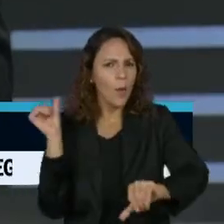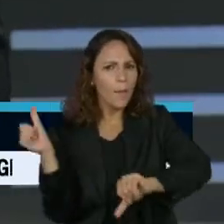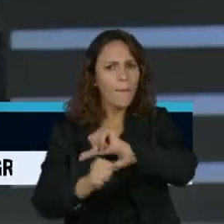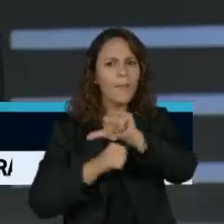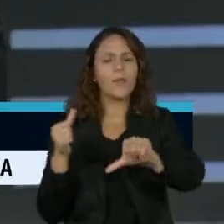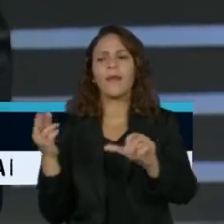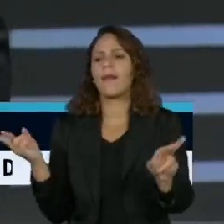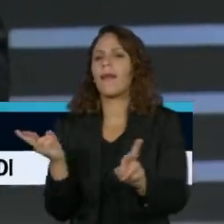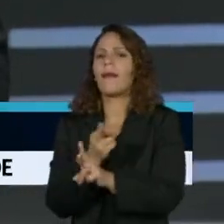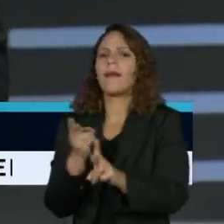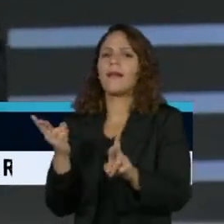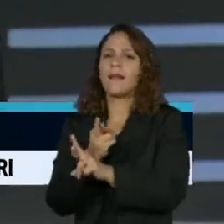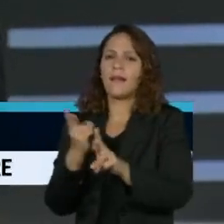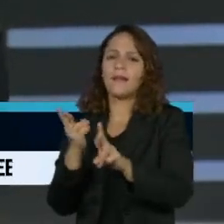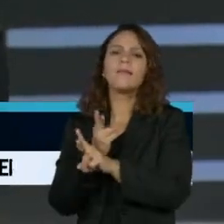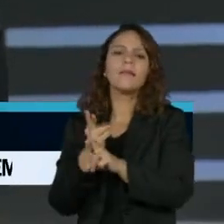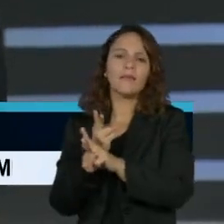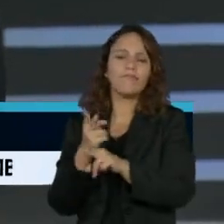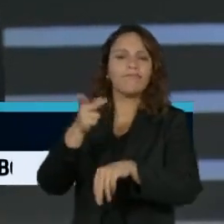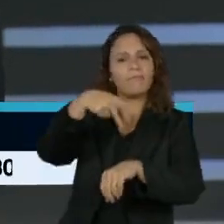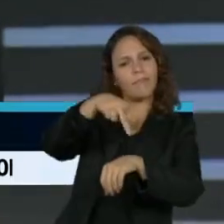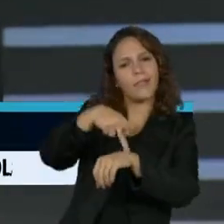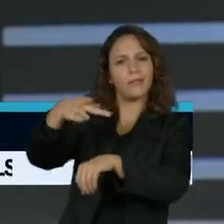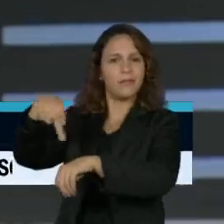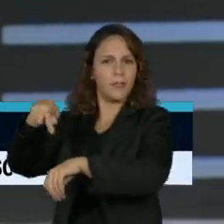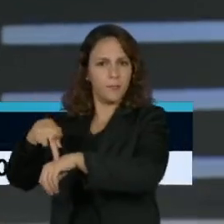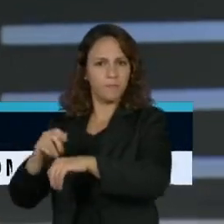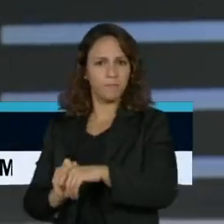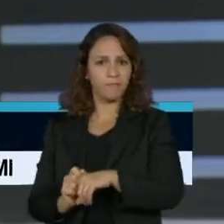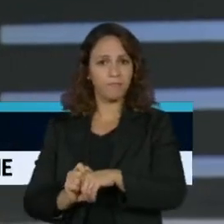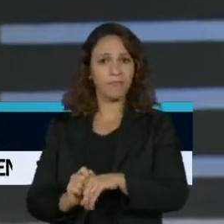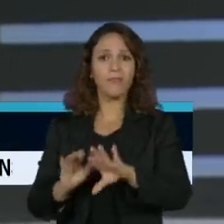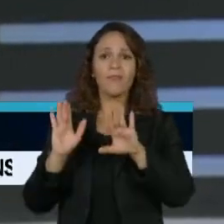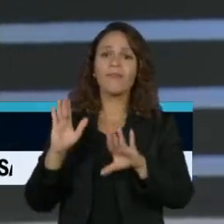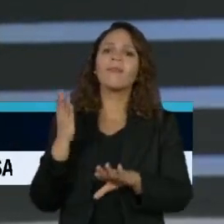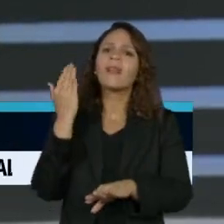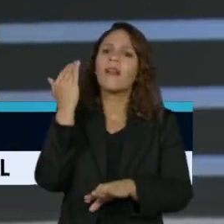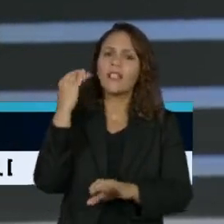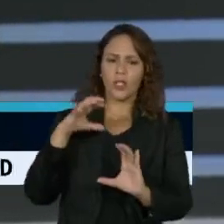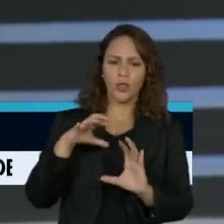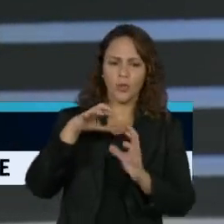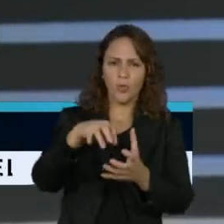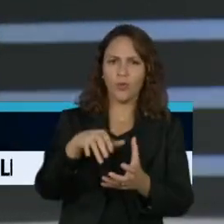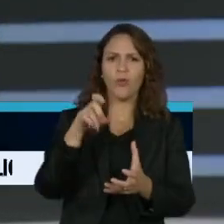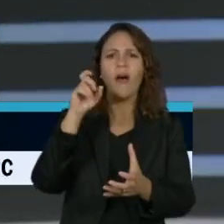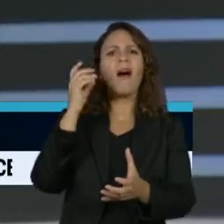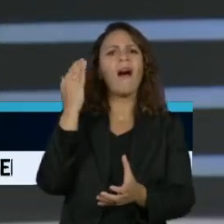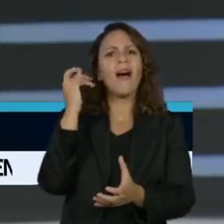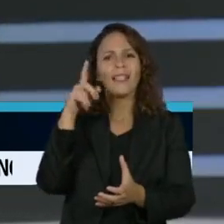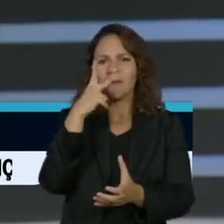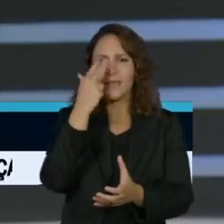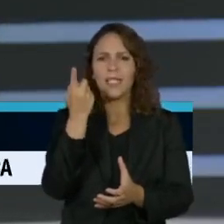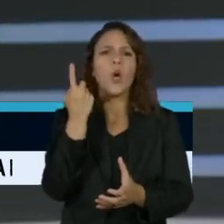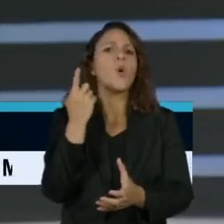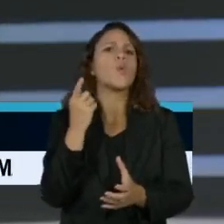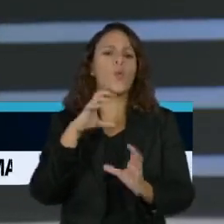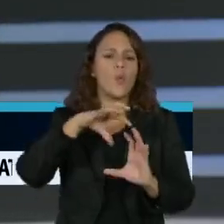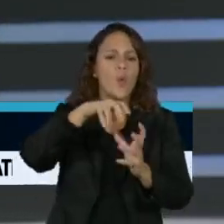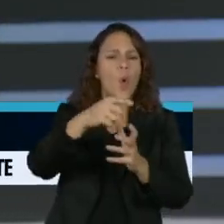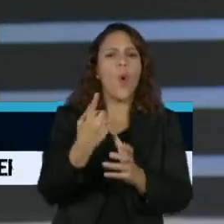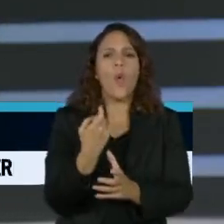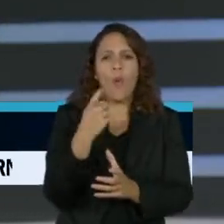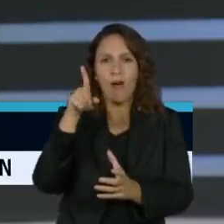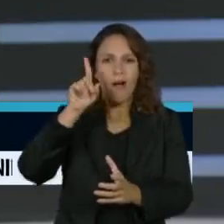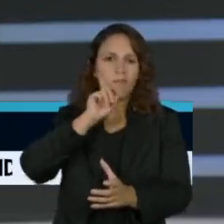né isso sem dúvida nenhuma né é o mundo não Era exatamente unipolar como o pessoal também coloca não é que